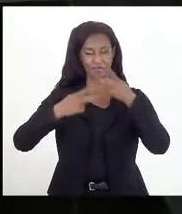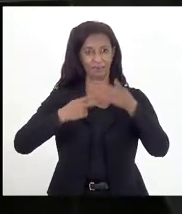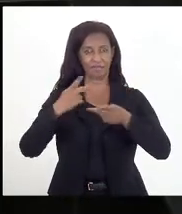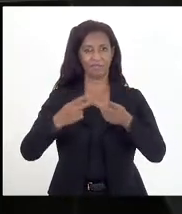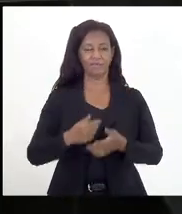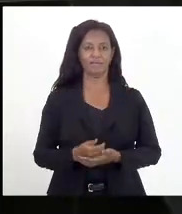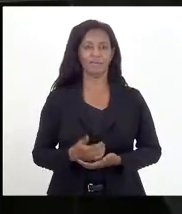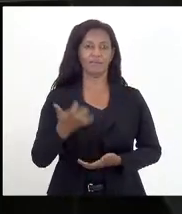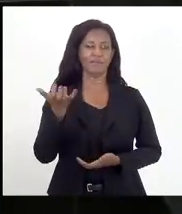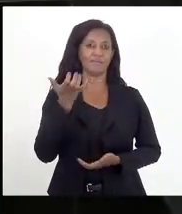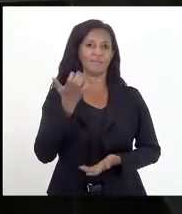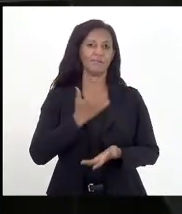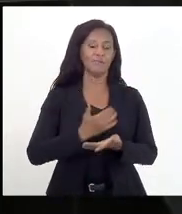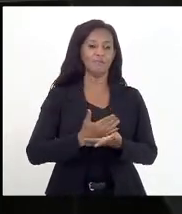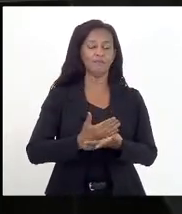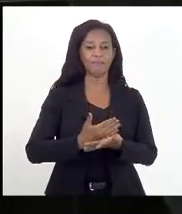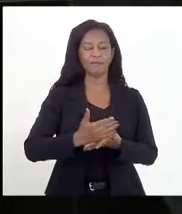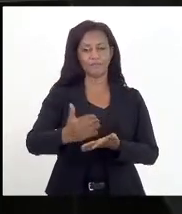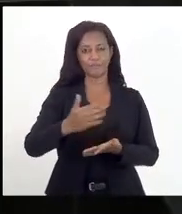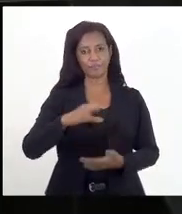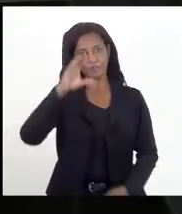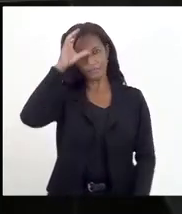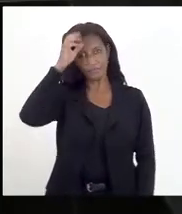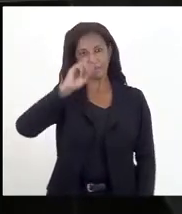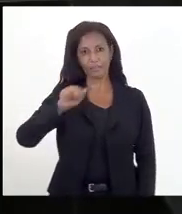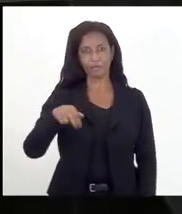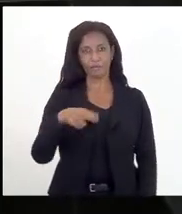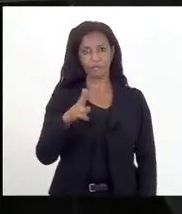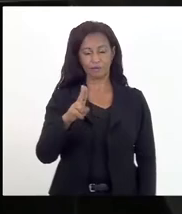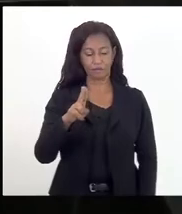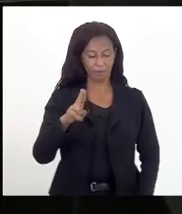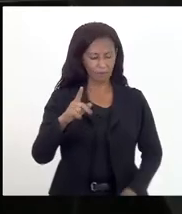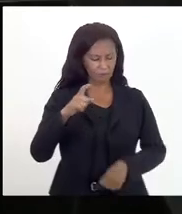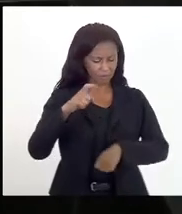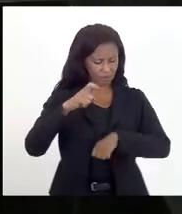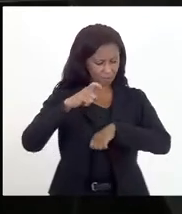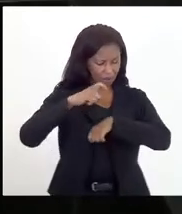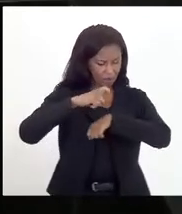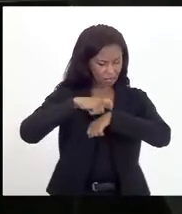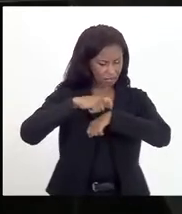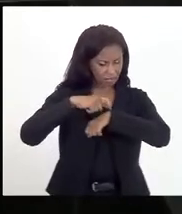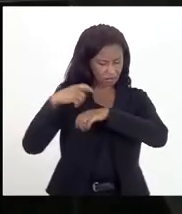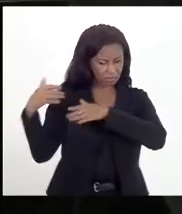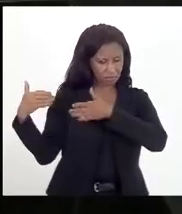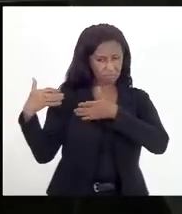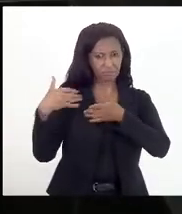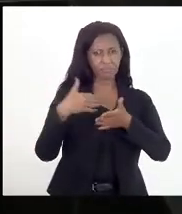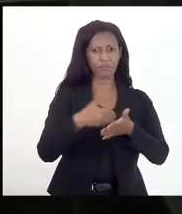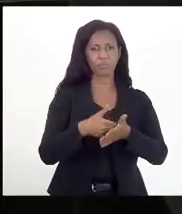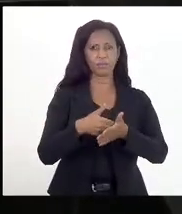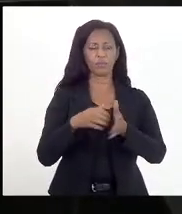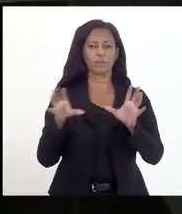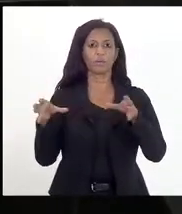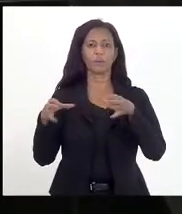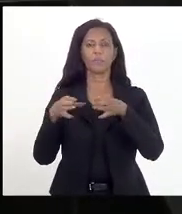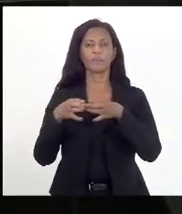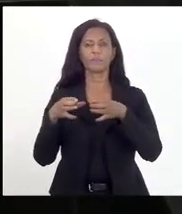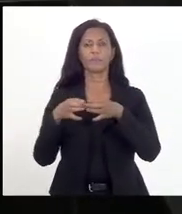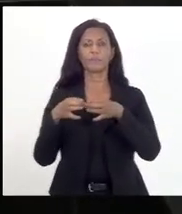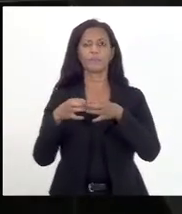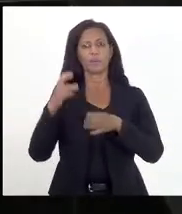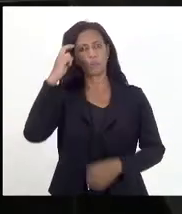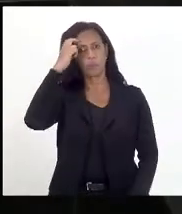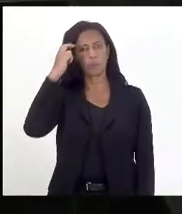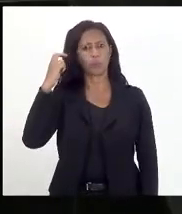e eu queria iniciar Deputado a tia Jô nesse exato momento e a comissão de Cultura